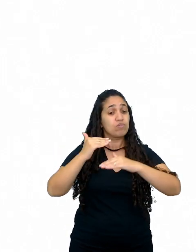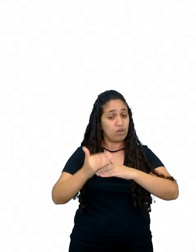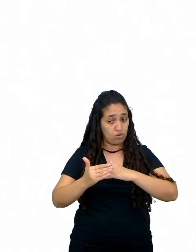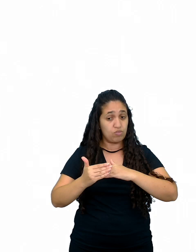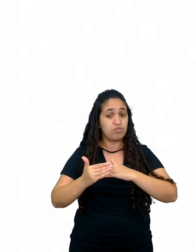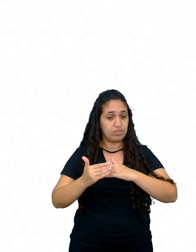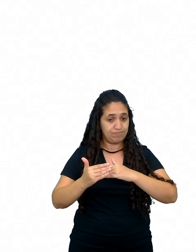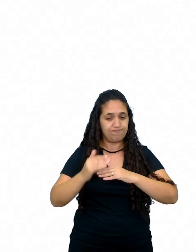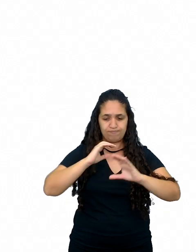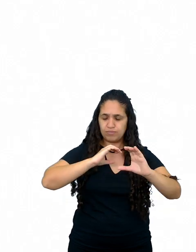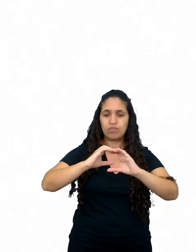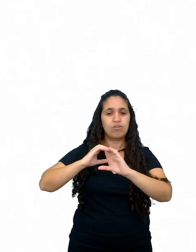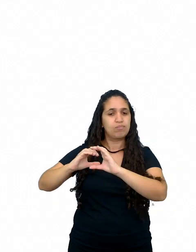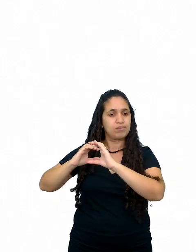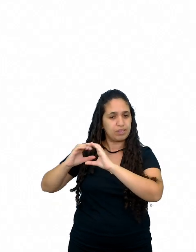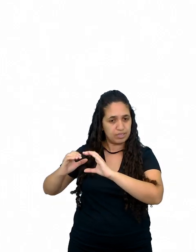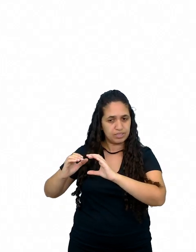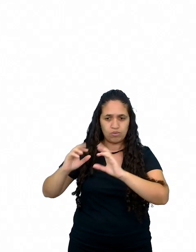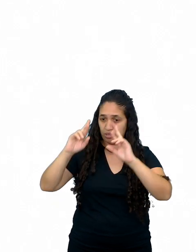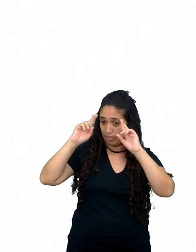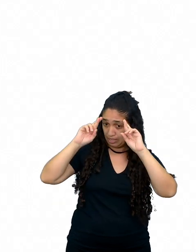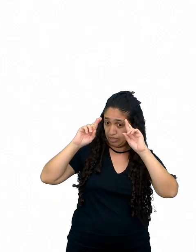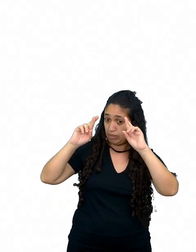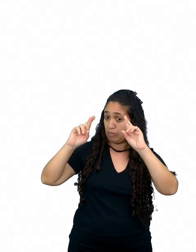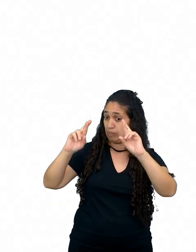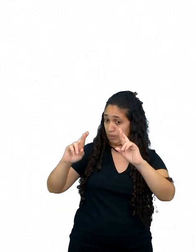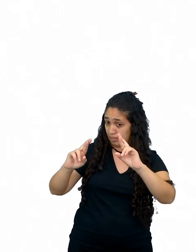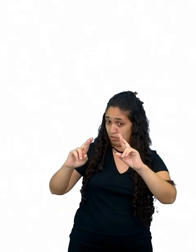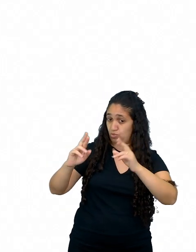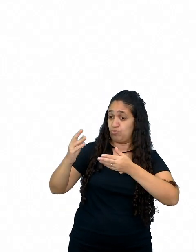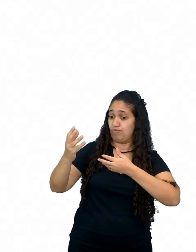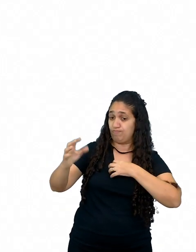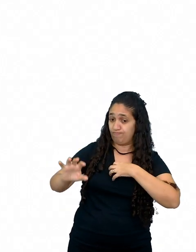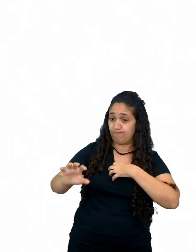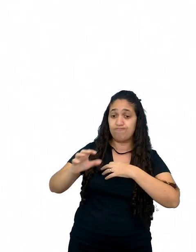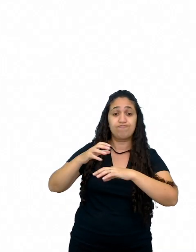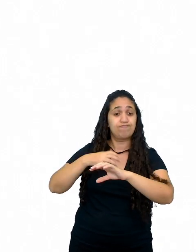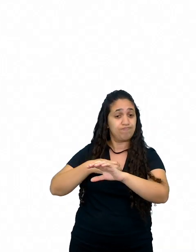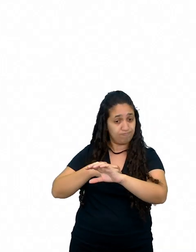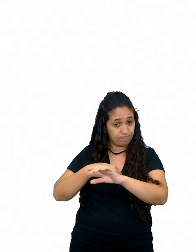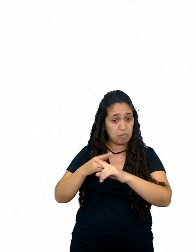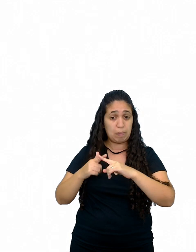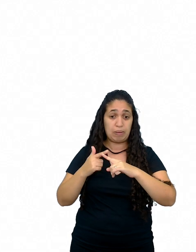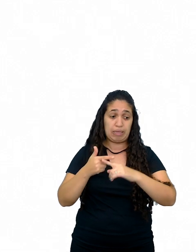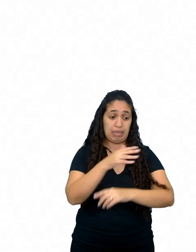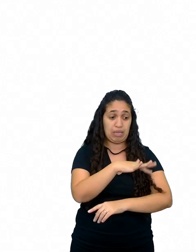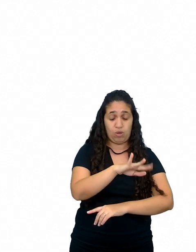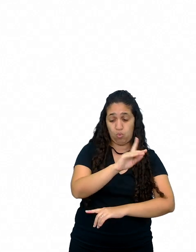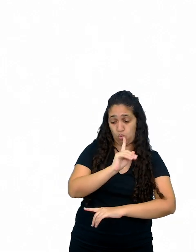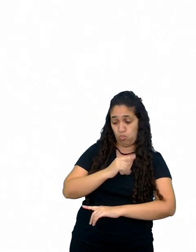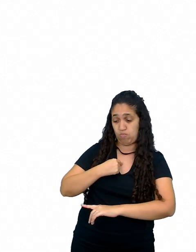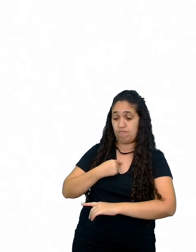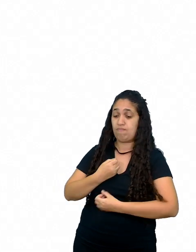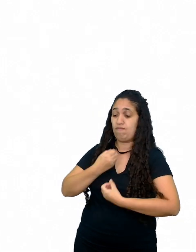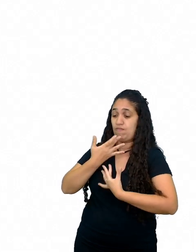argumentação e comunicação. Respeito à voz do outro, porque quando o outro estiver falando, eu vou ter que